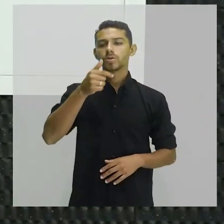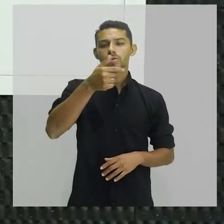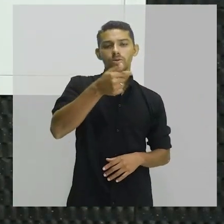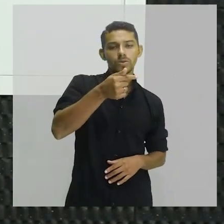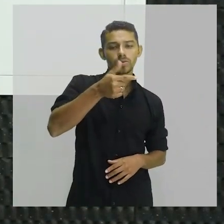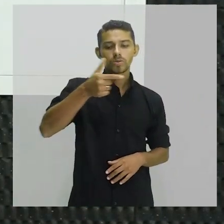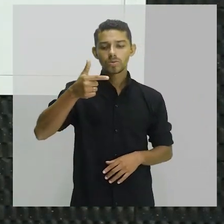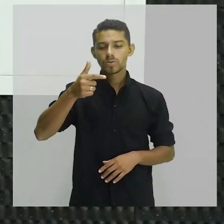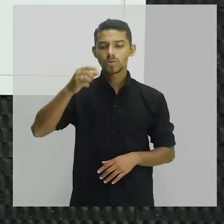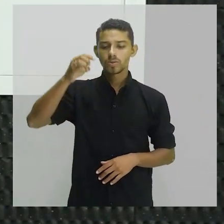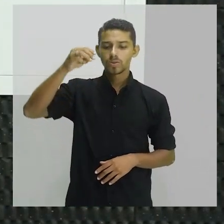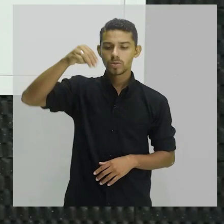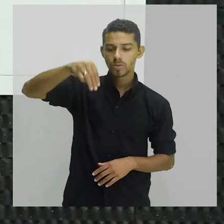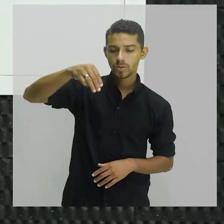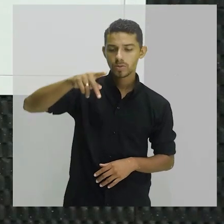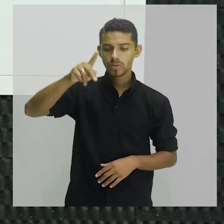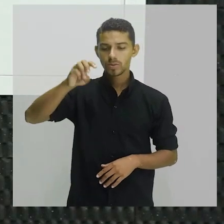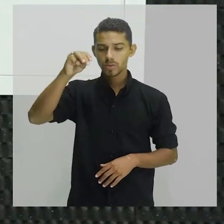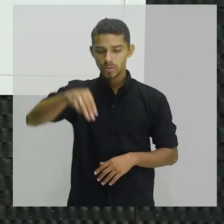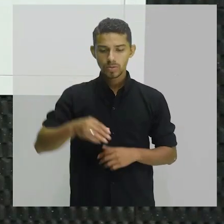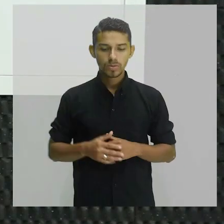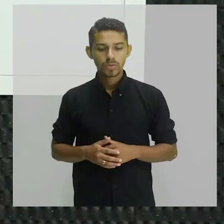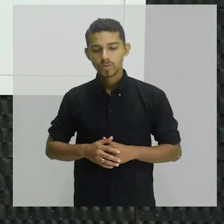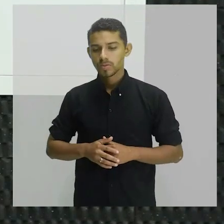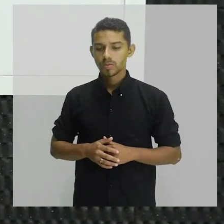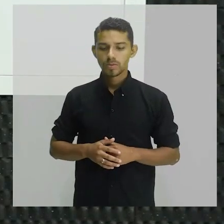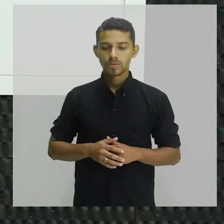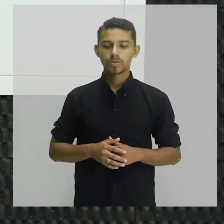para cá. Então, a aceleração